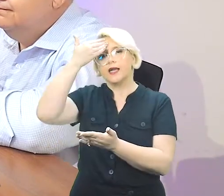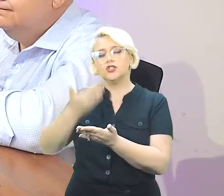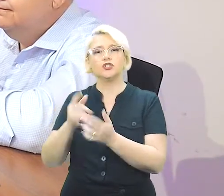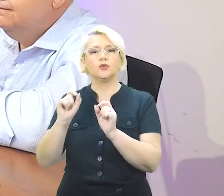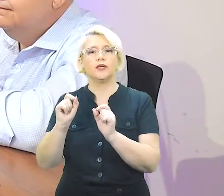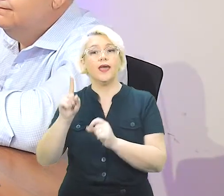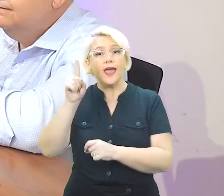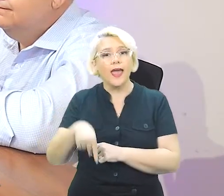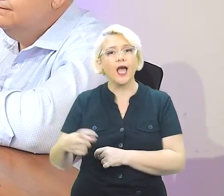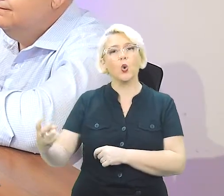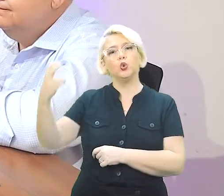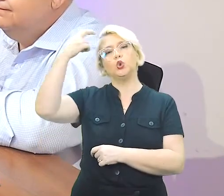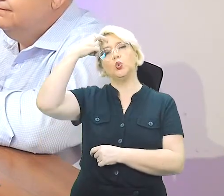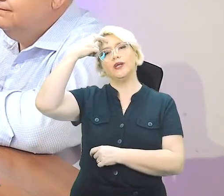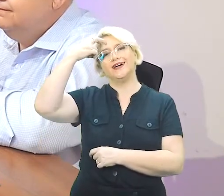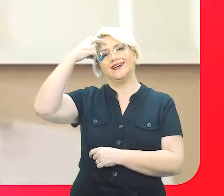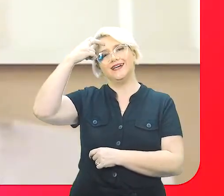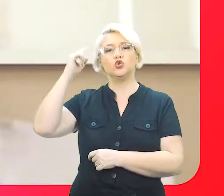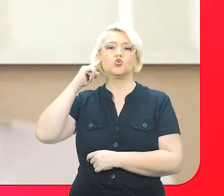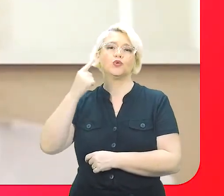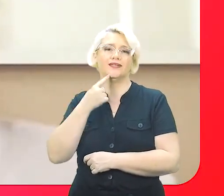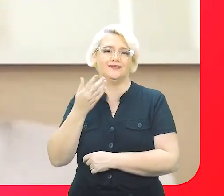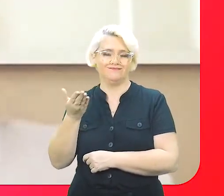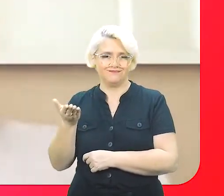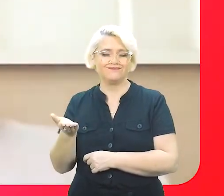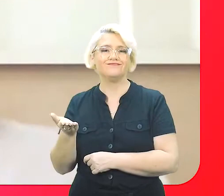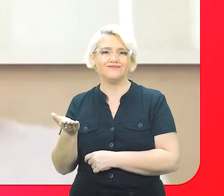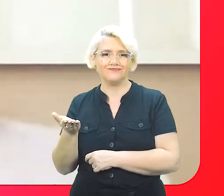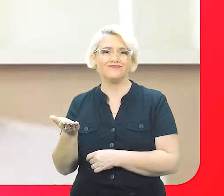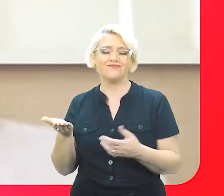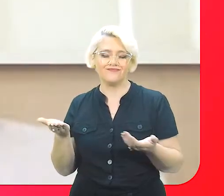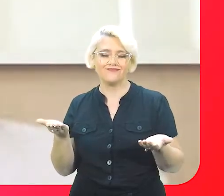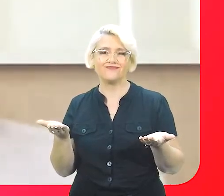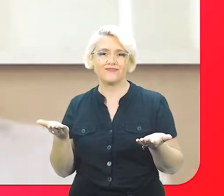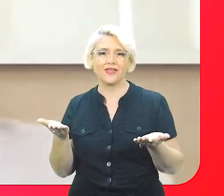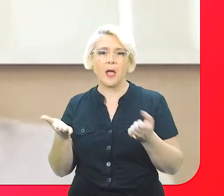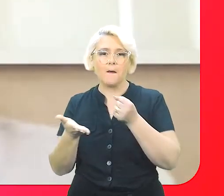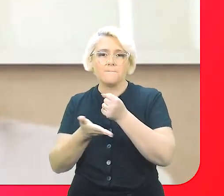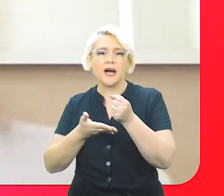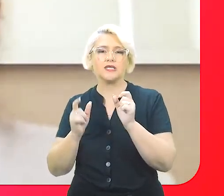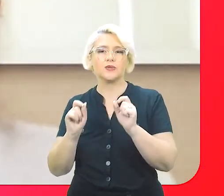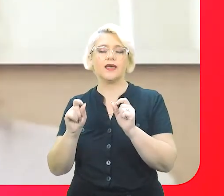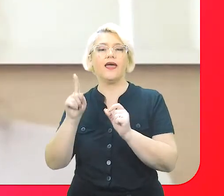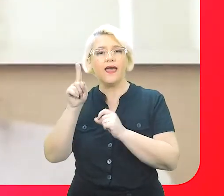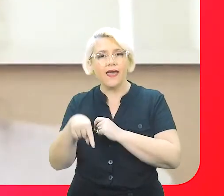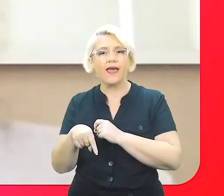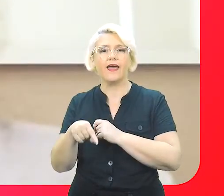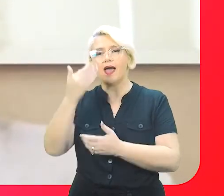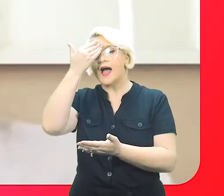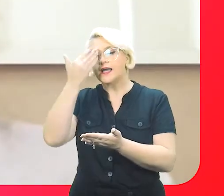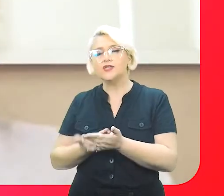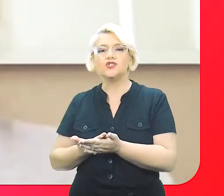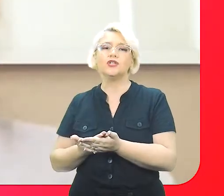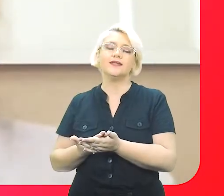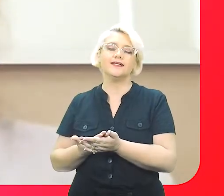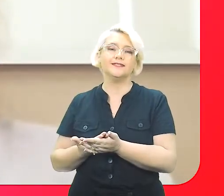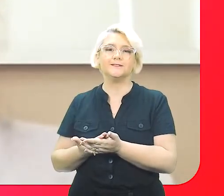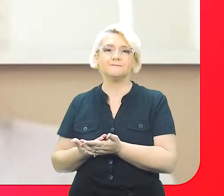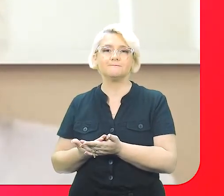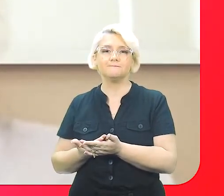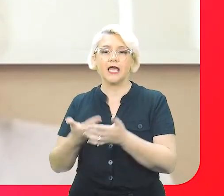que há uma cultura surda e baseada, inclusive, na questão